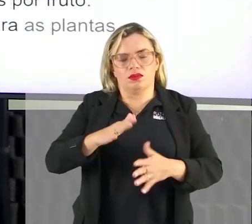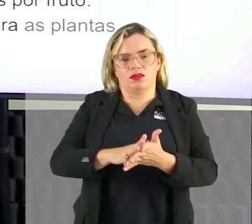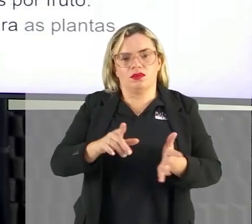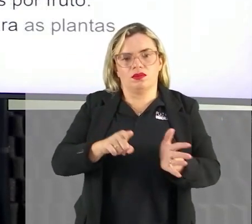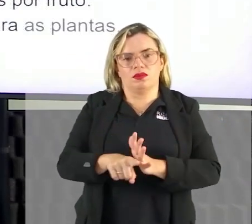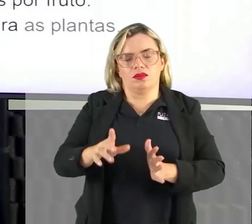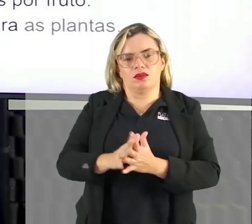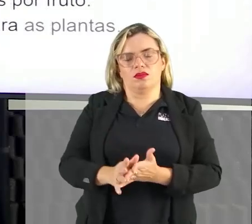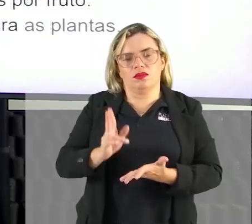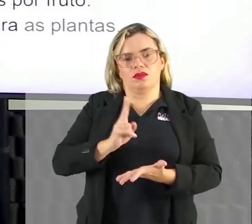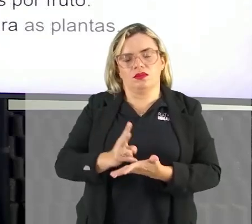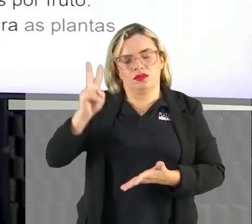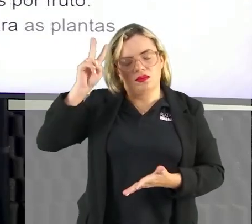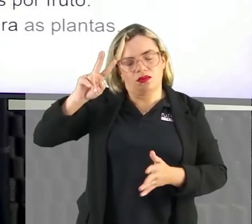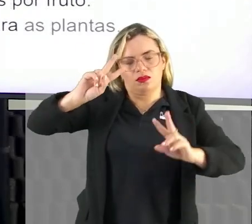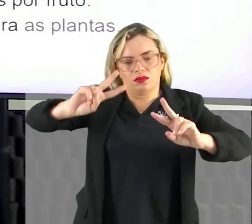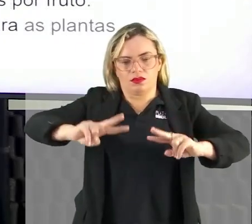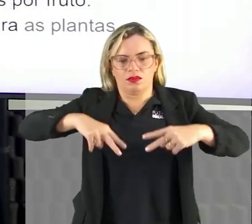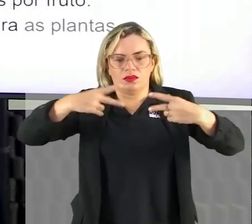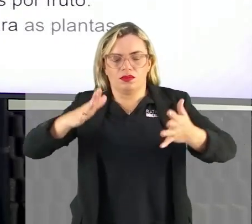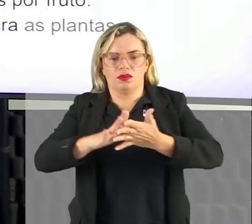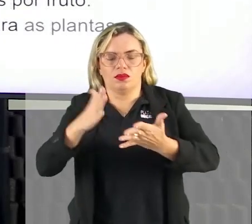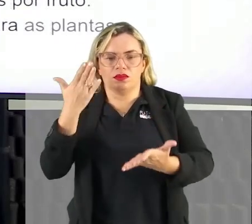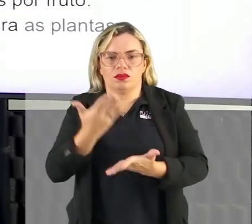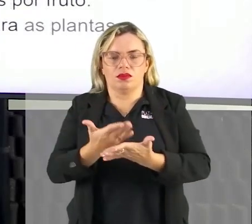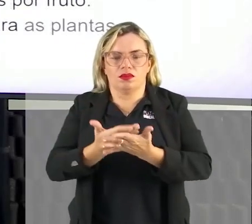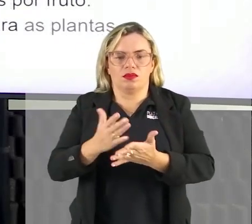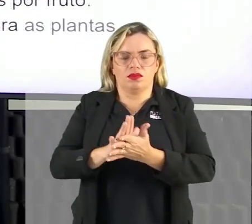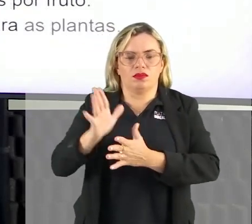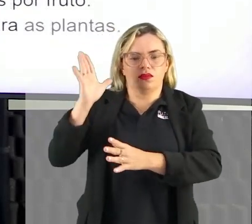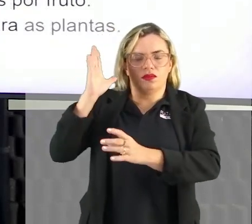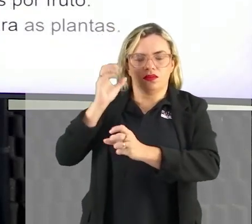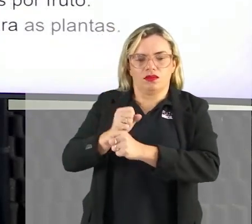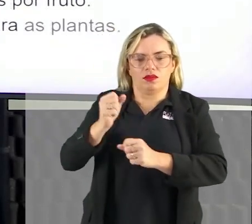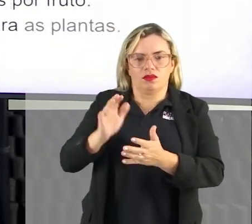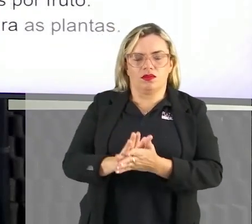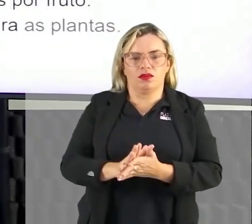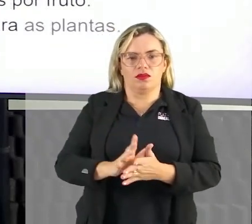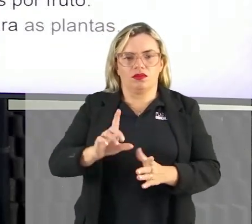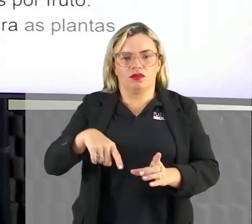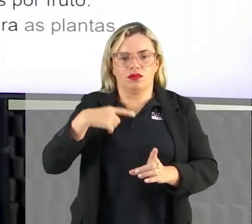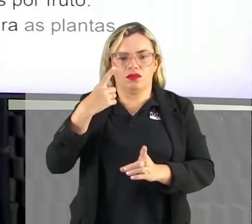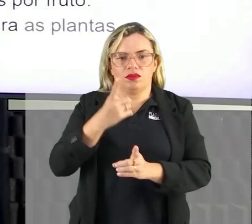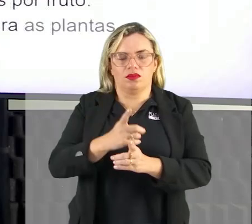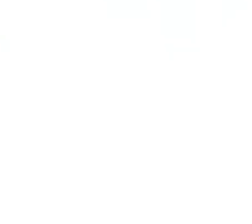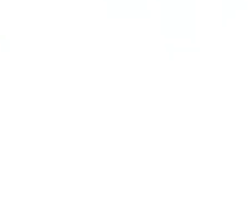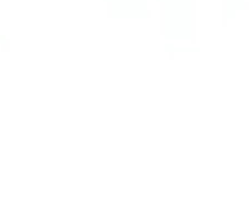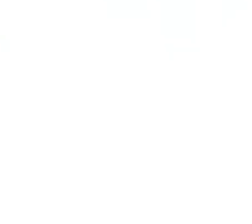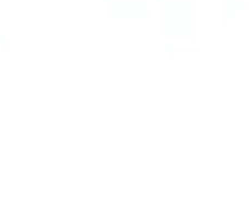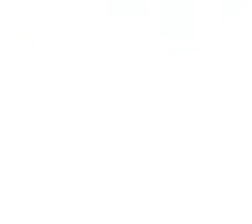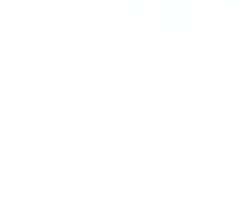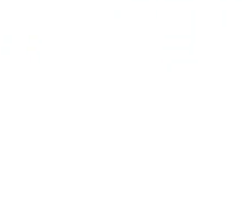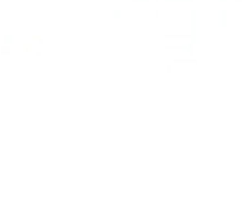sempre lembrando, o material tá no link, estudem, revisem, tá? E até a próxima.